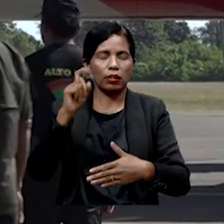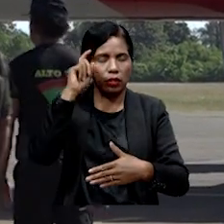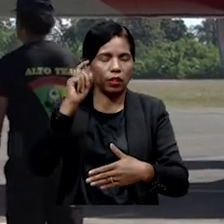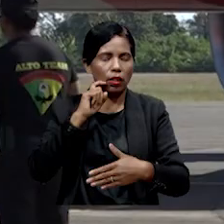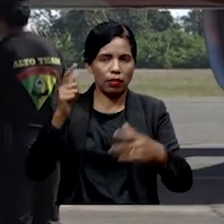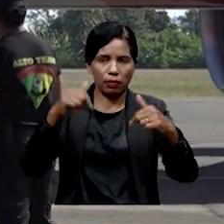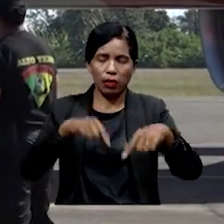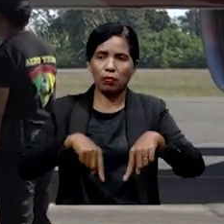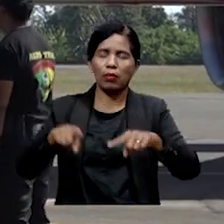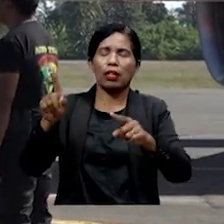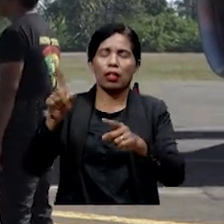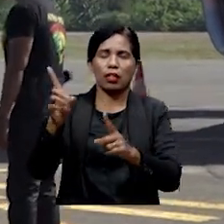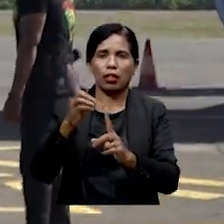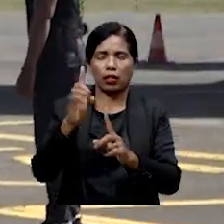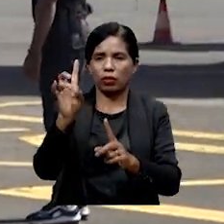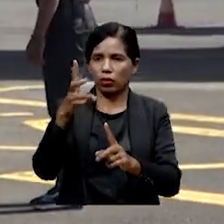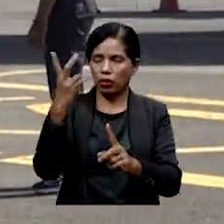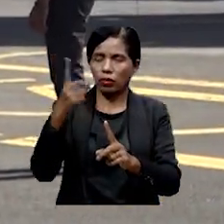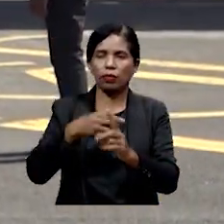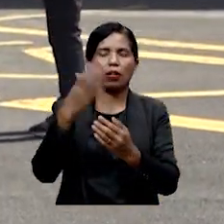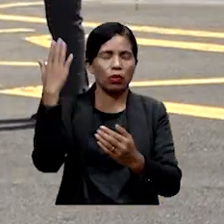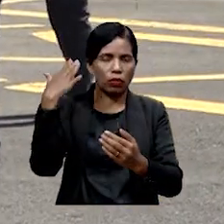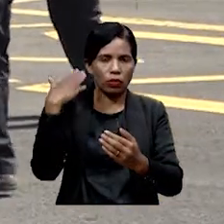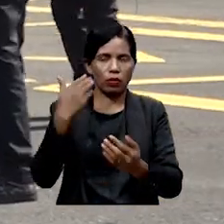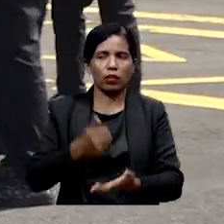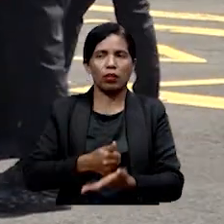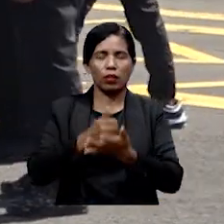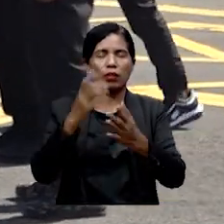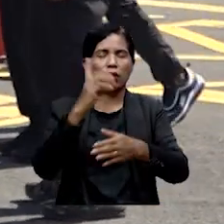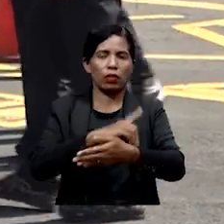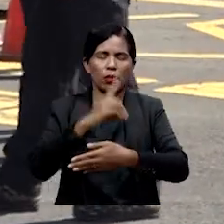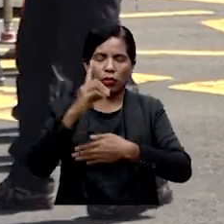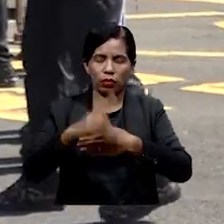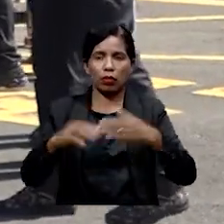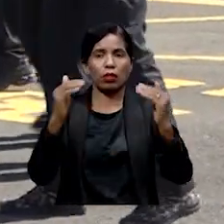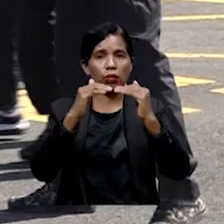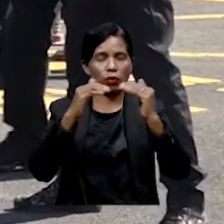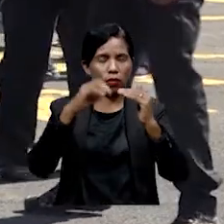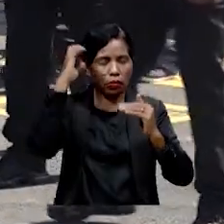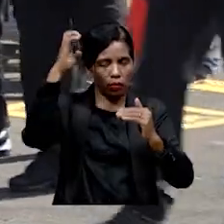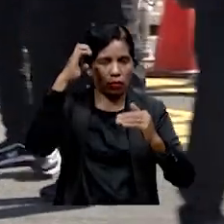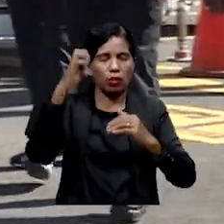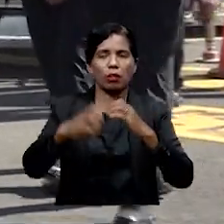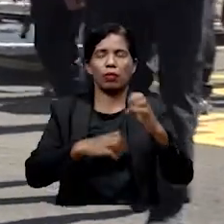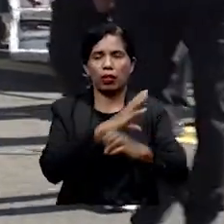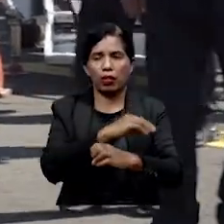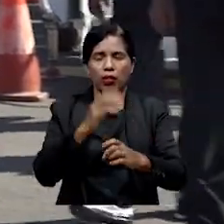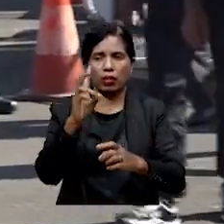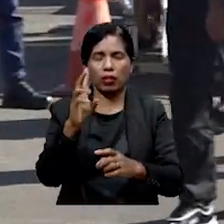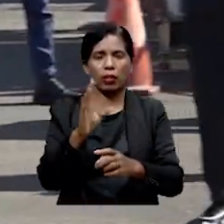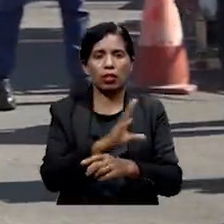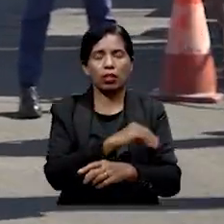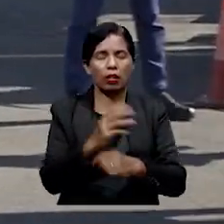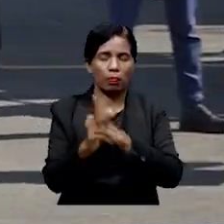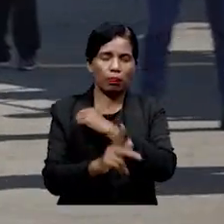liur iha lorong samresing itu fulang kotuk, hodi atende forum lorong desenvolvimento Union Europea, ring rua ranu resin rua iha Bruselas,